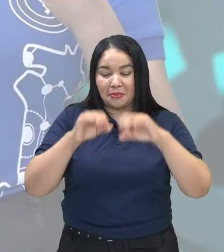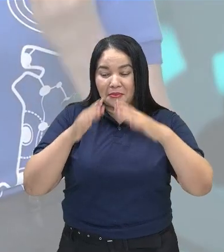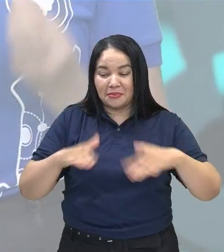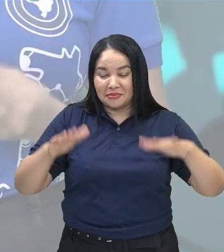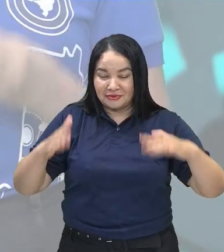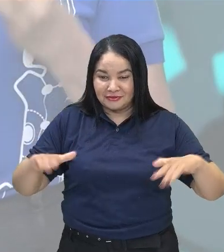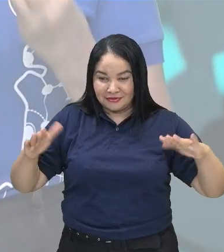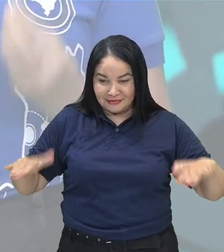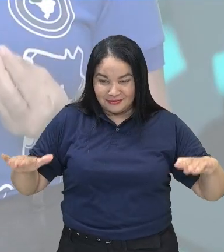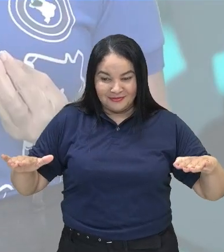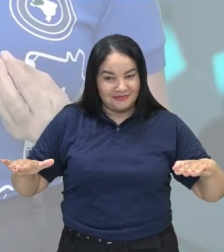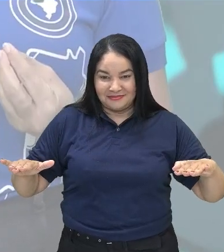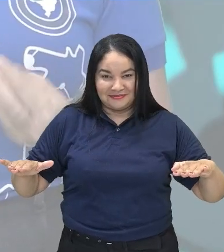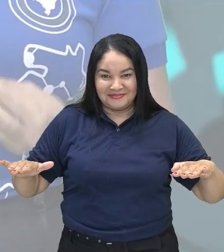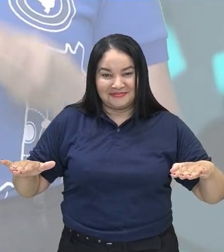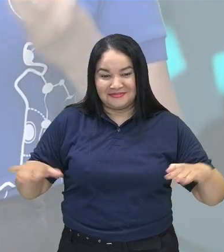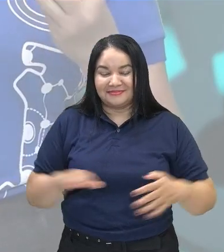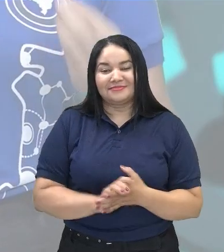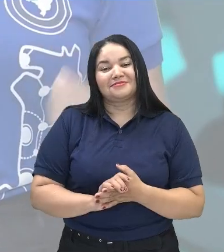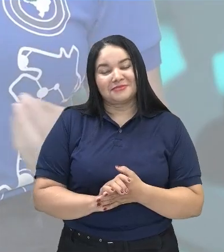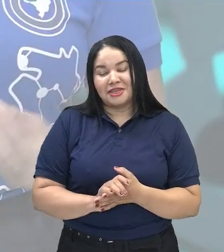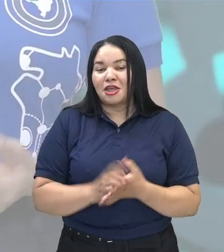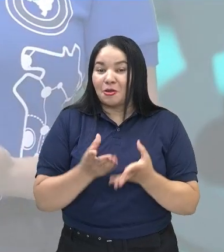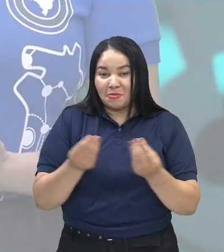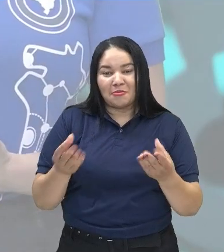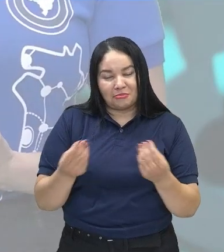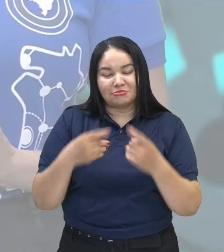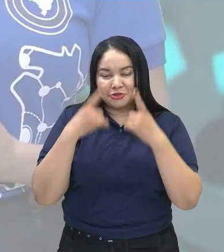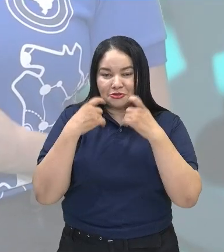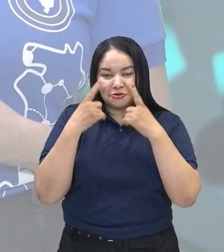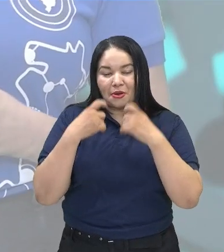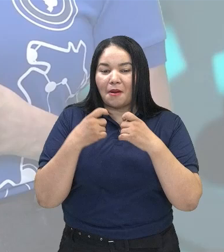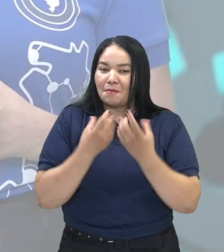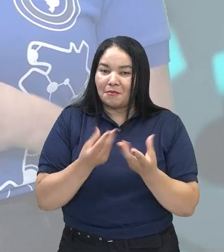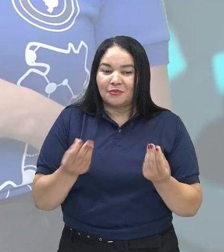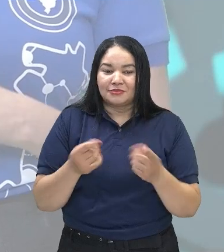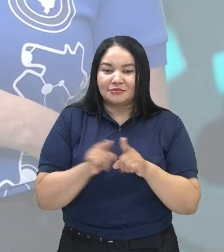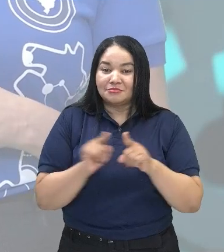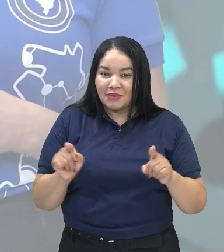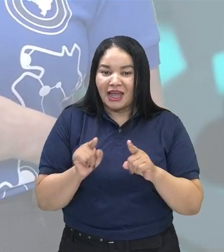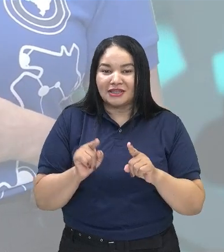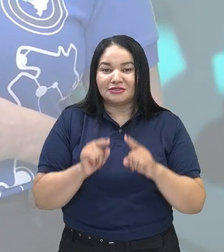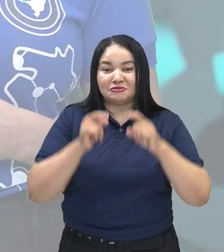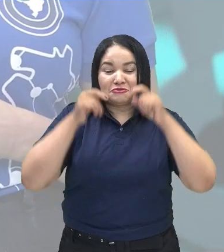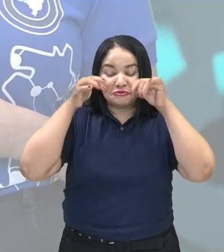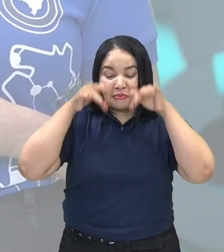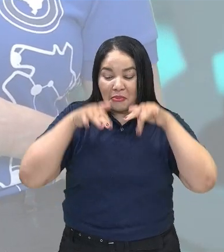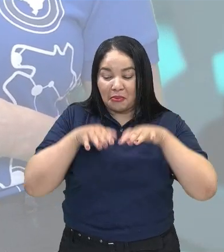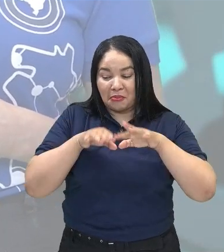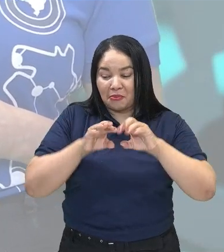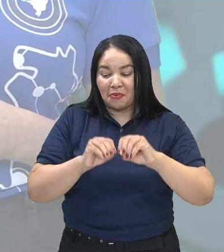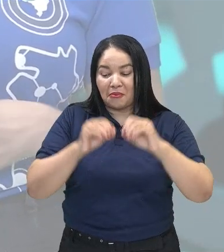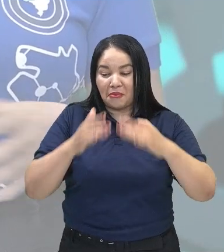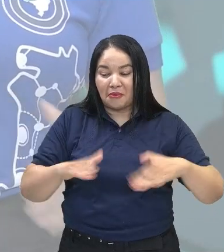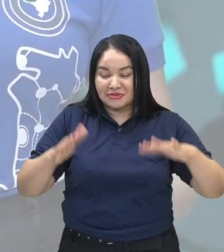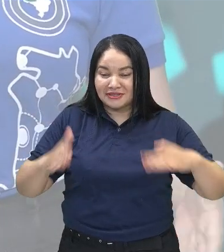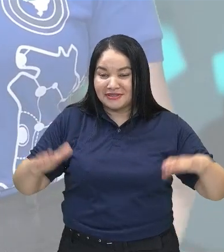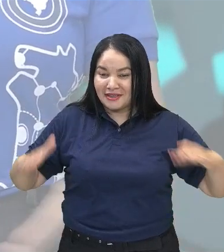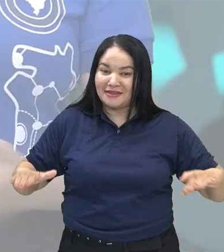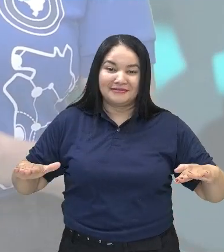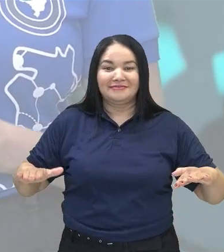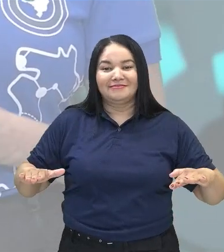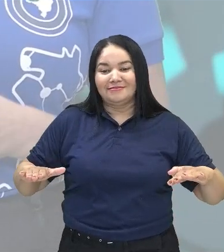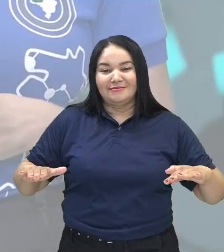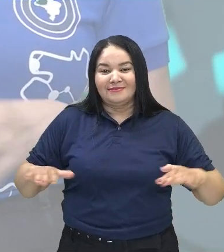Eu posso chorar horrores, mas jamais vai ter essa quantidade de lágrimas para isso.